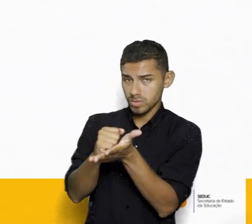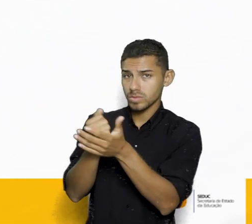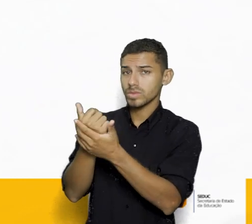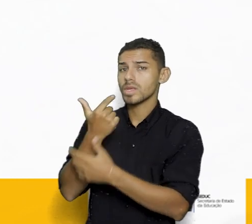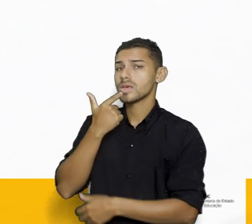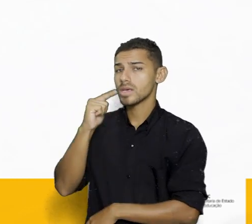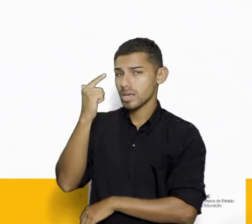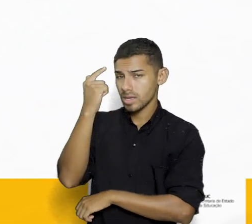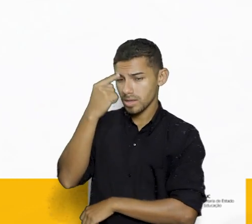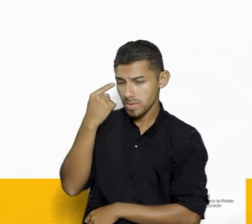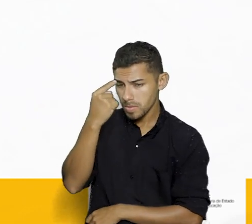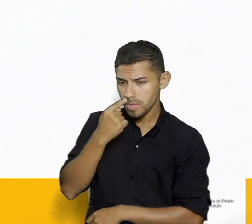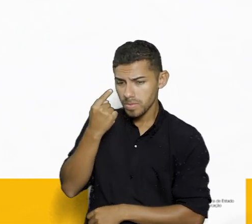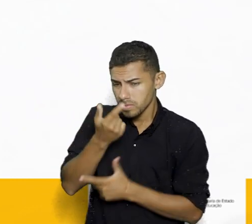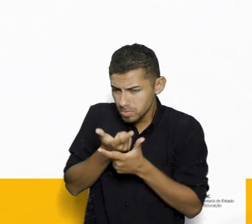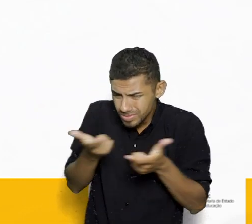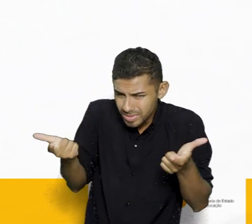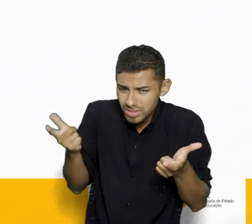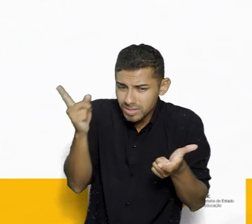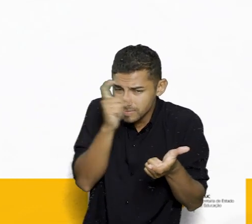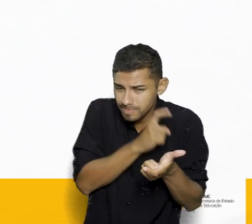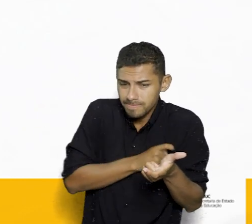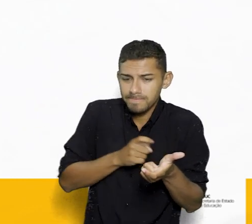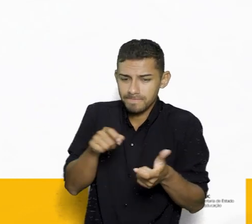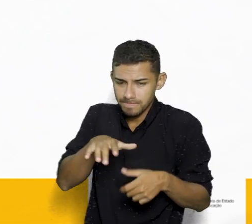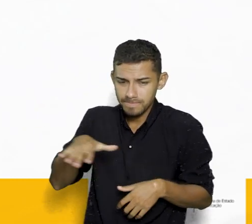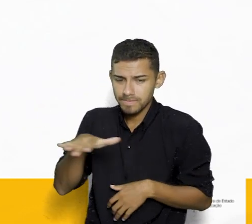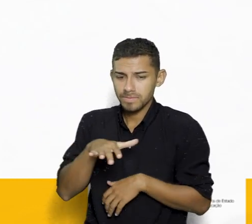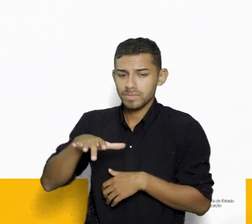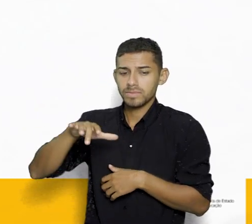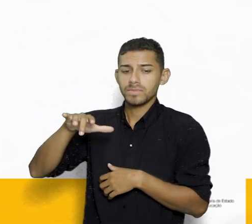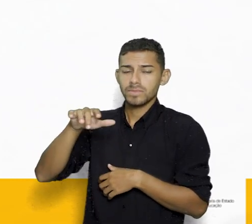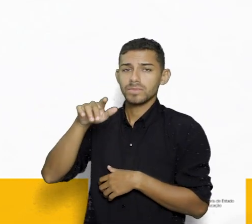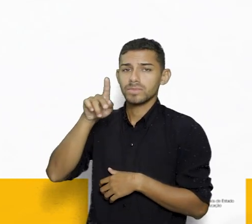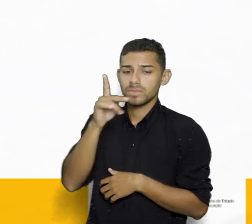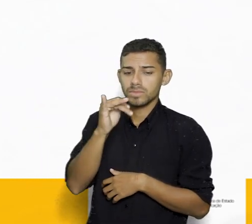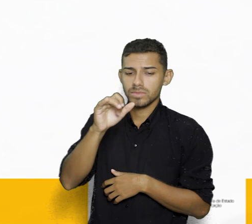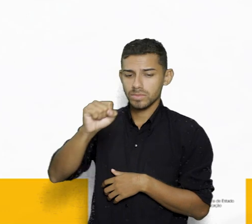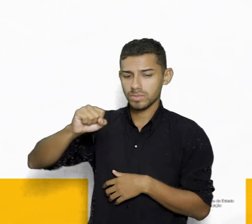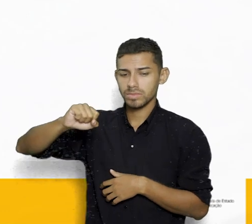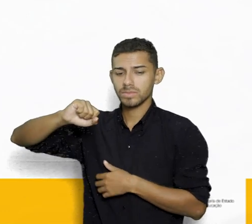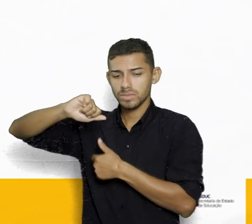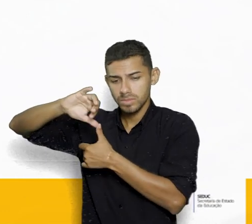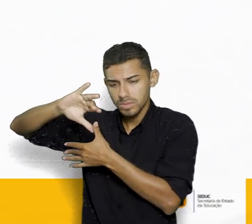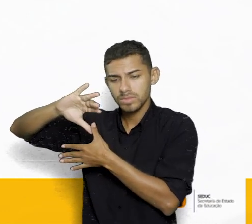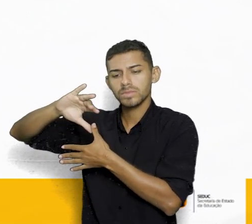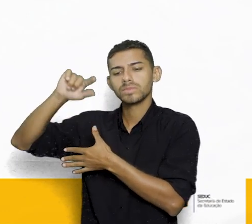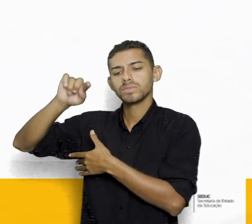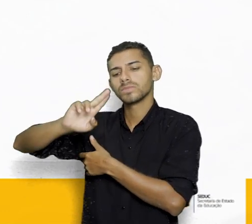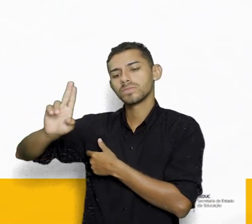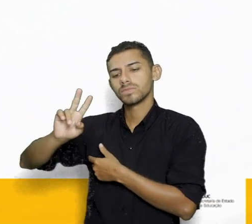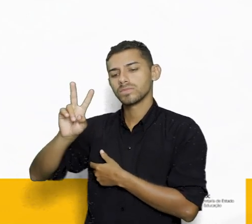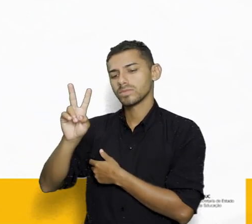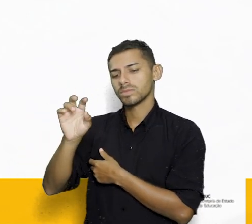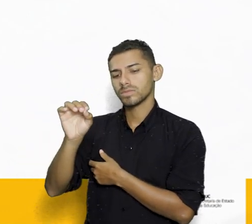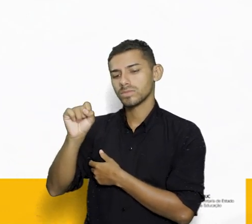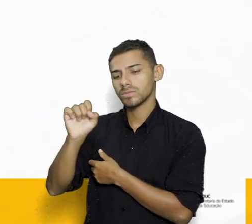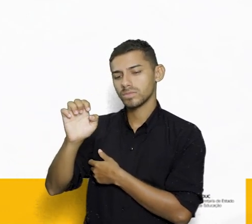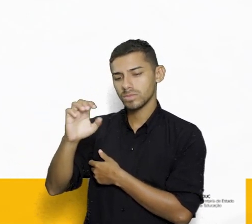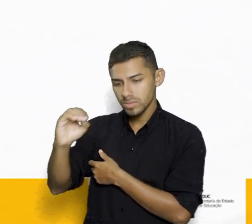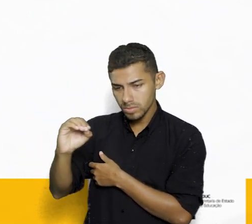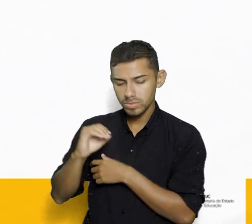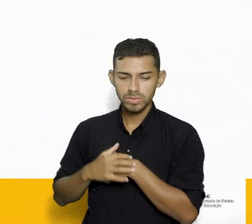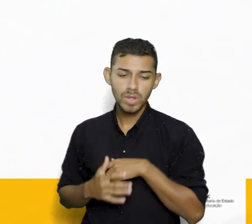espanhola e de grande difusão na expansão América que se chama tá então a escolha da personagem